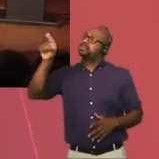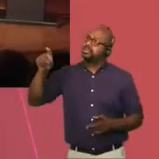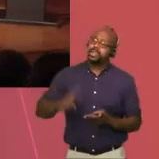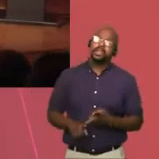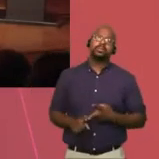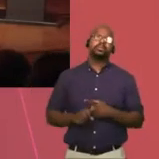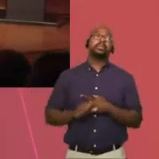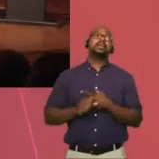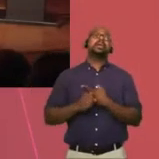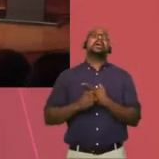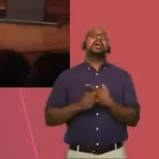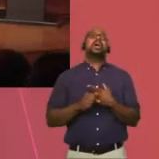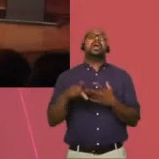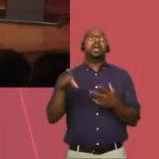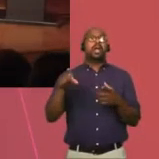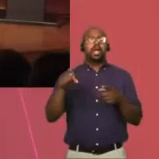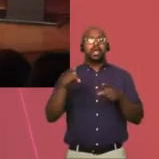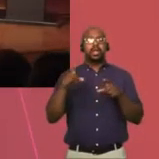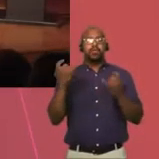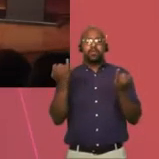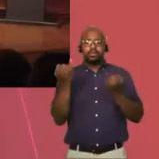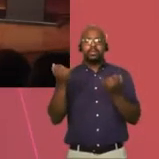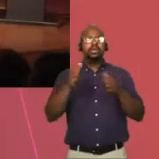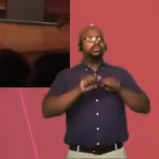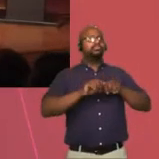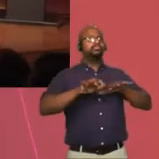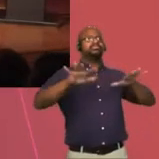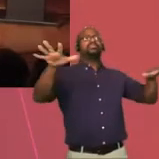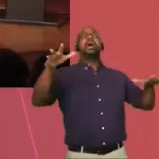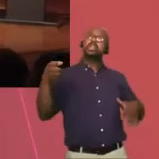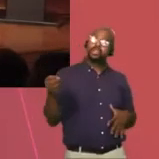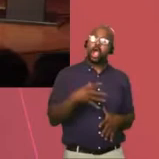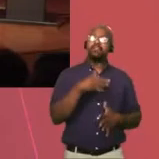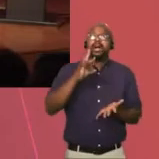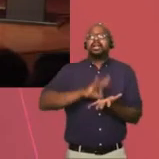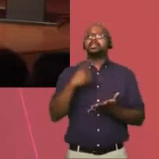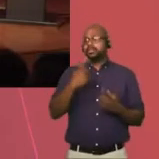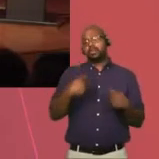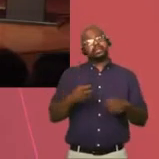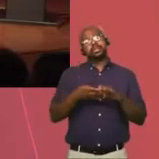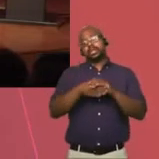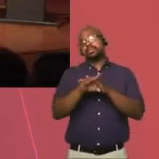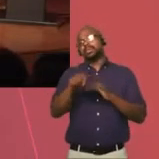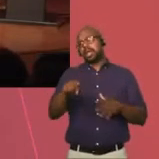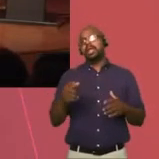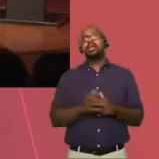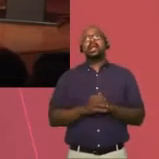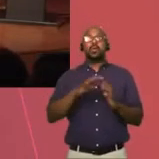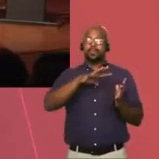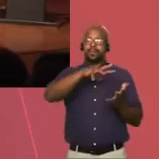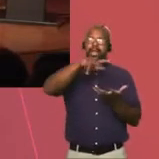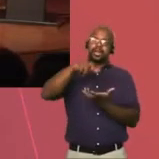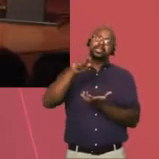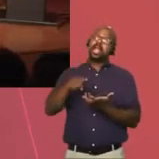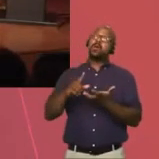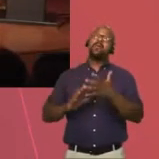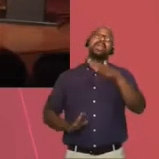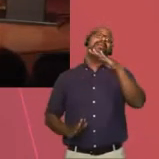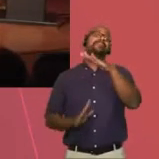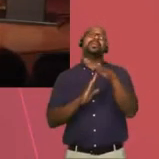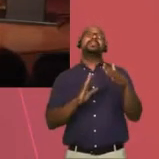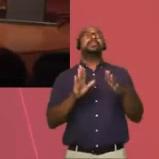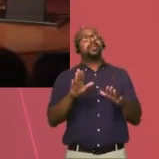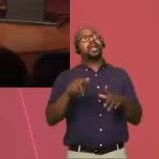na informação de Centralizado distribuída nós estamos vivendo uma nova realidade que a gente tem que se adaptar ela o planeta terra é o limite